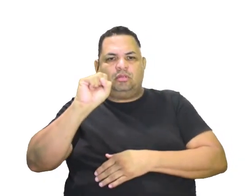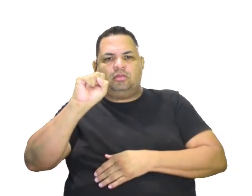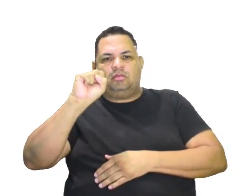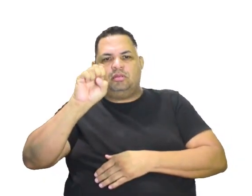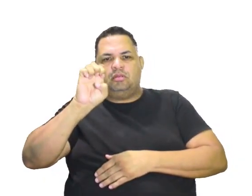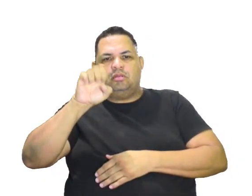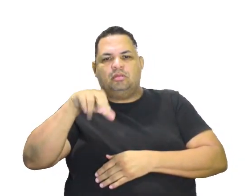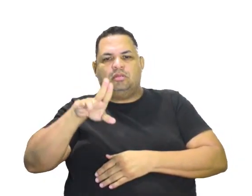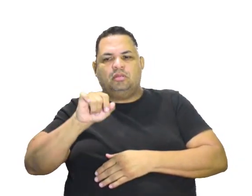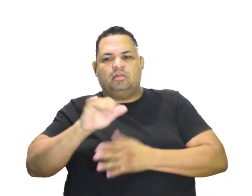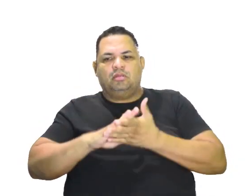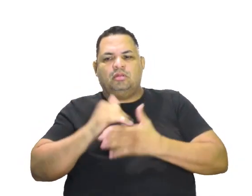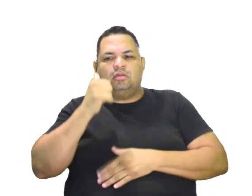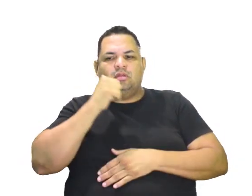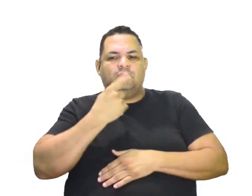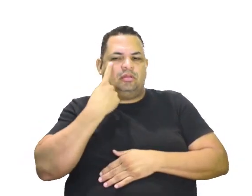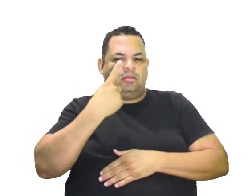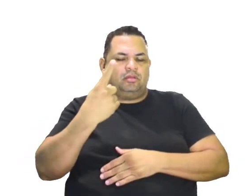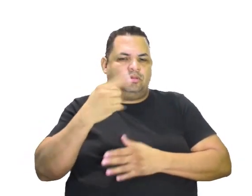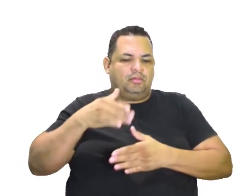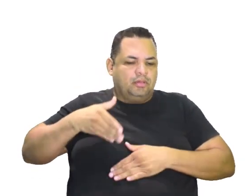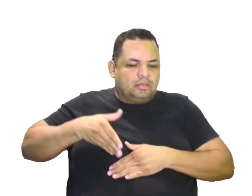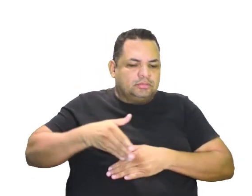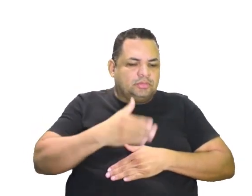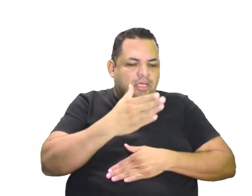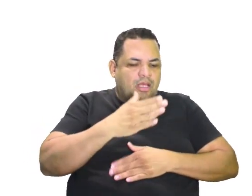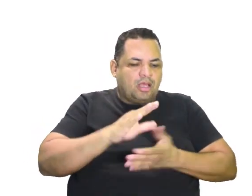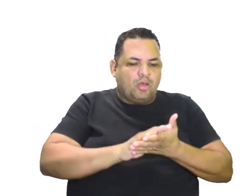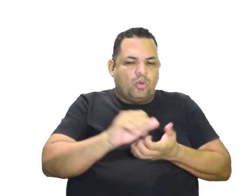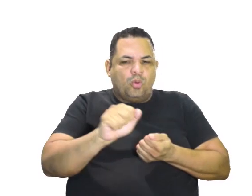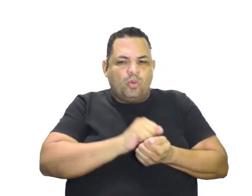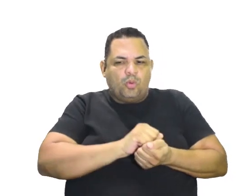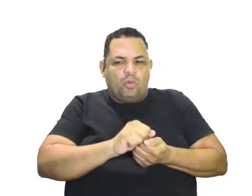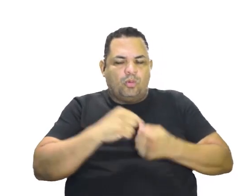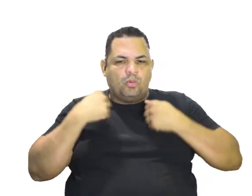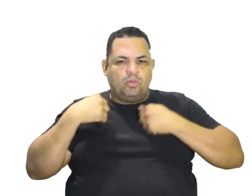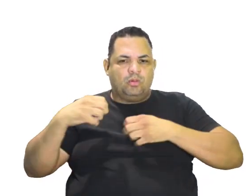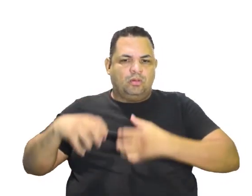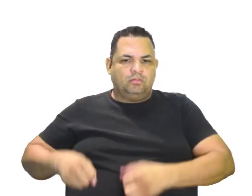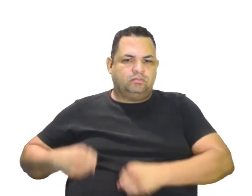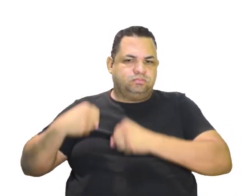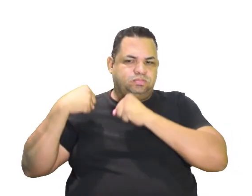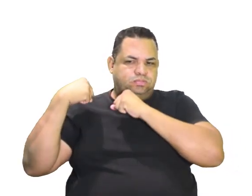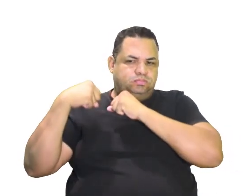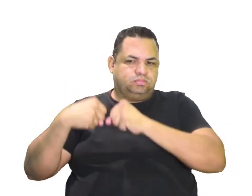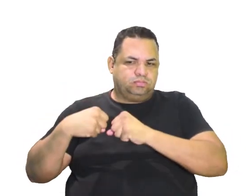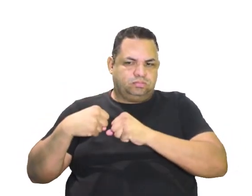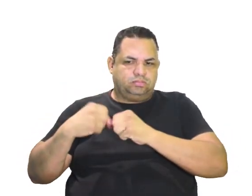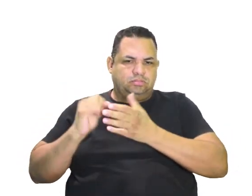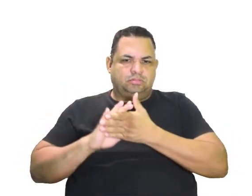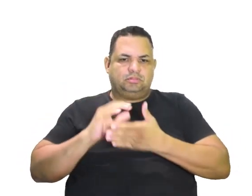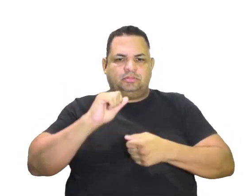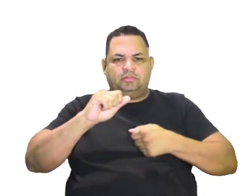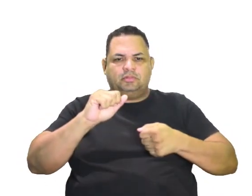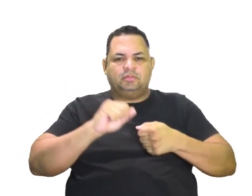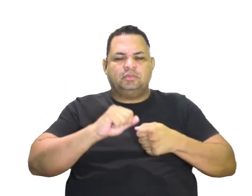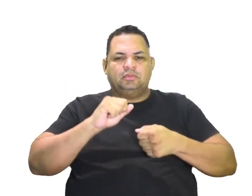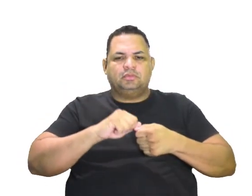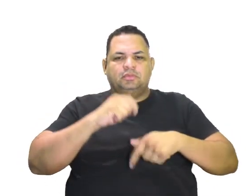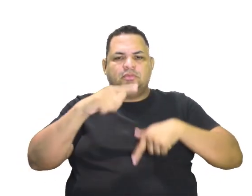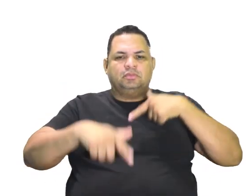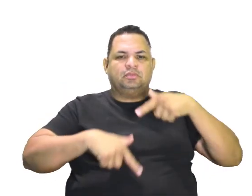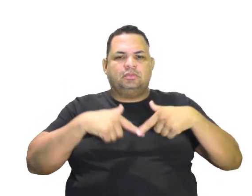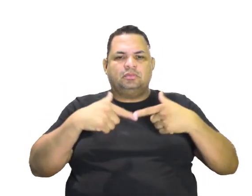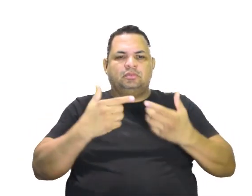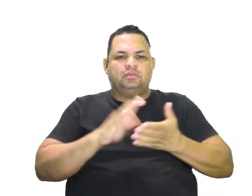as mulheres passarem com roupas, né, com suas crianças para fazer o trabalho de lavar roupa,